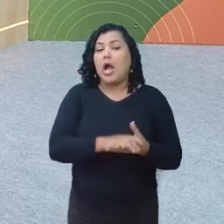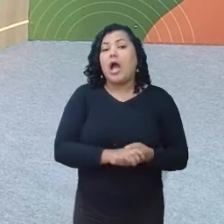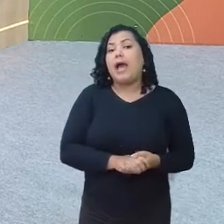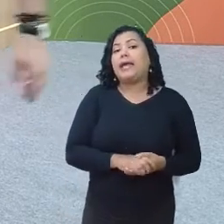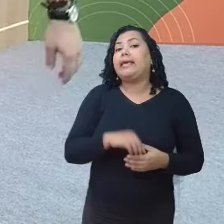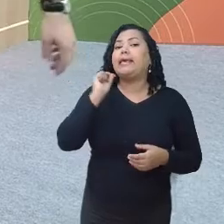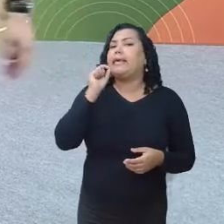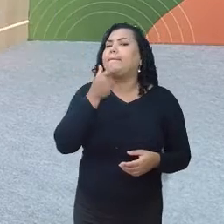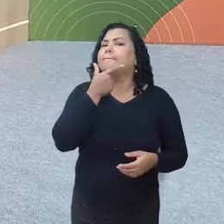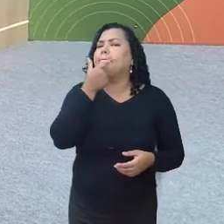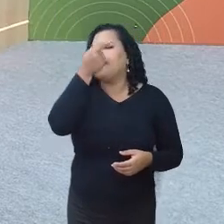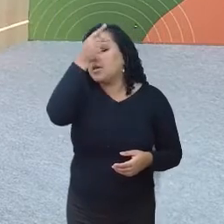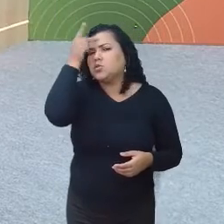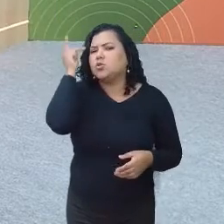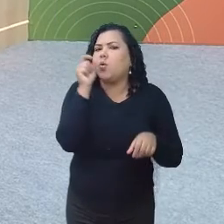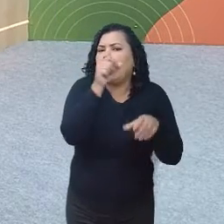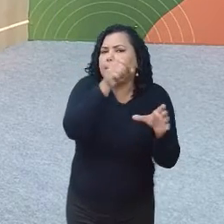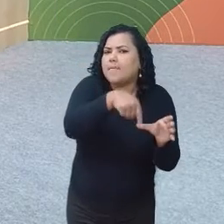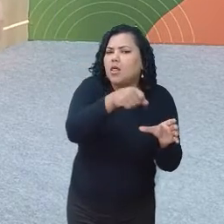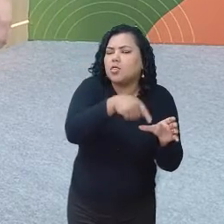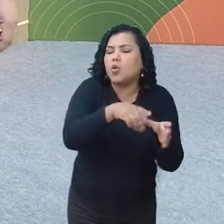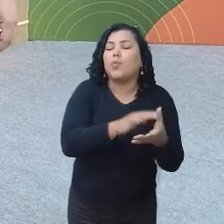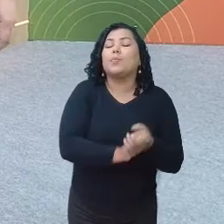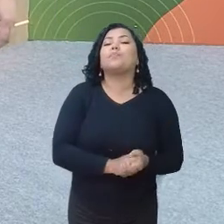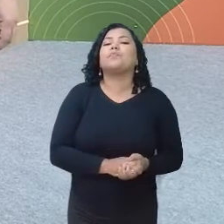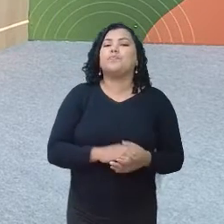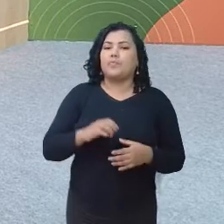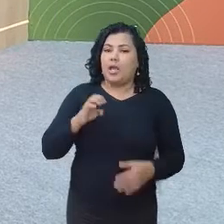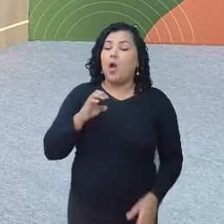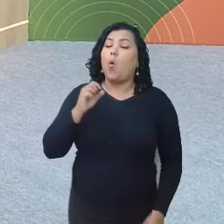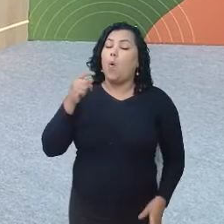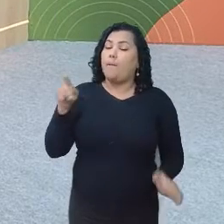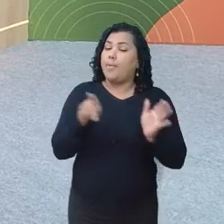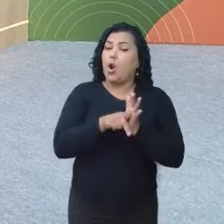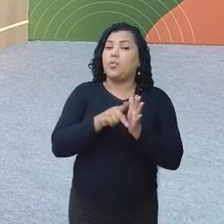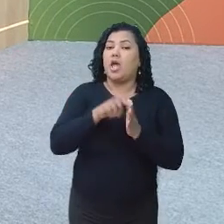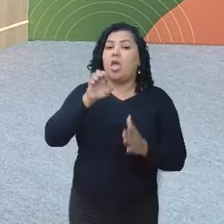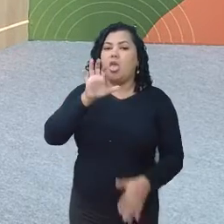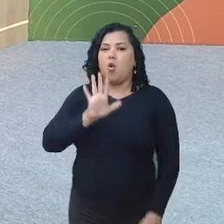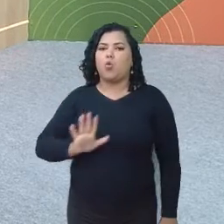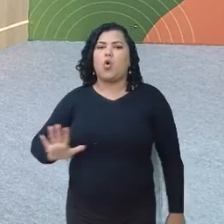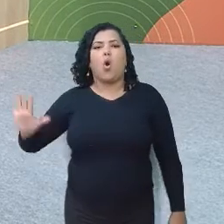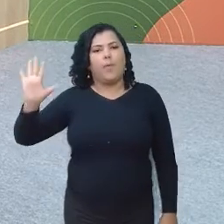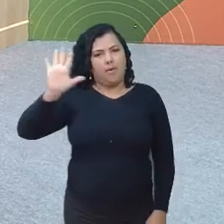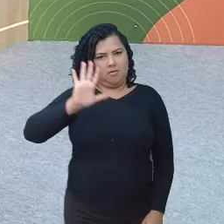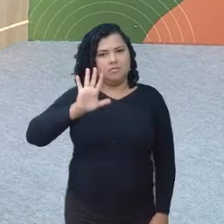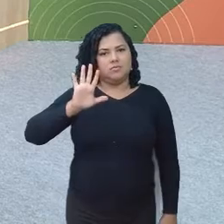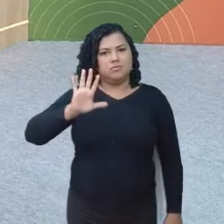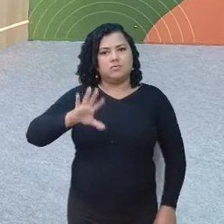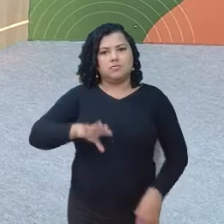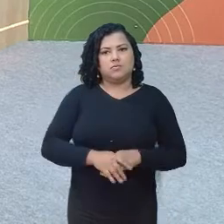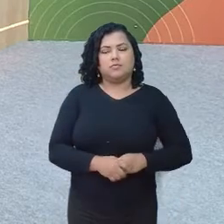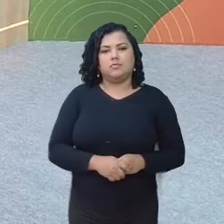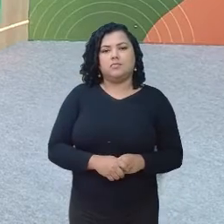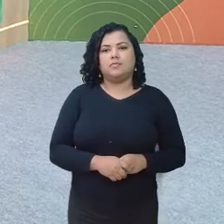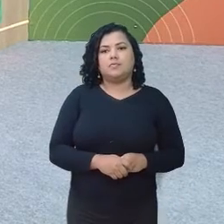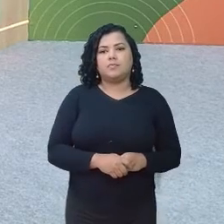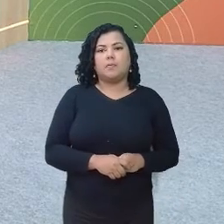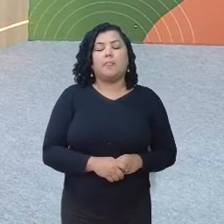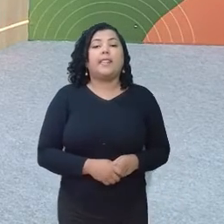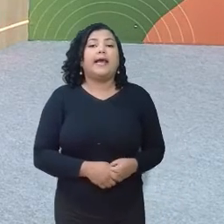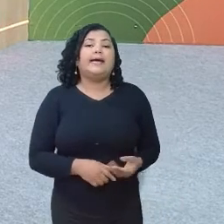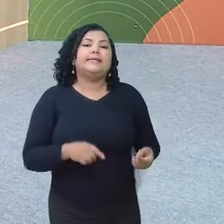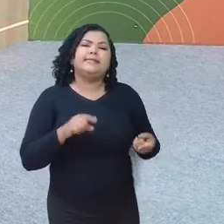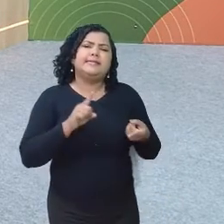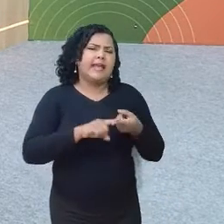europeus. Então, nós temos ilhas, né, do Oceano Atlântico ligadas ao continente africano, como as ilhas